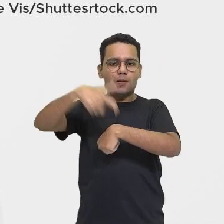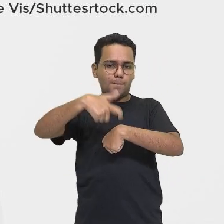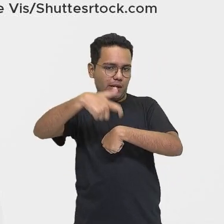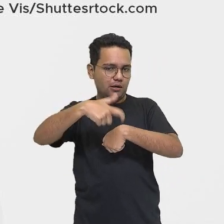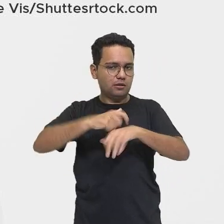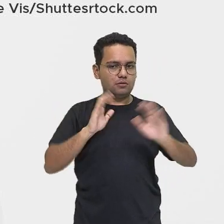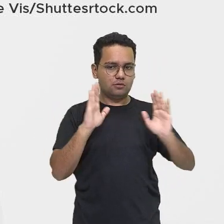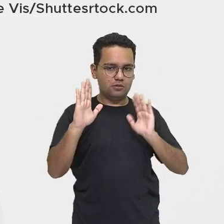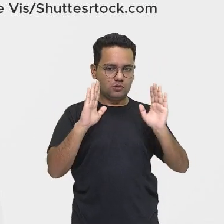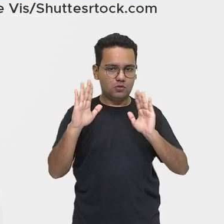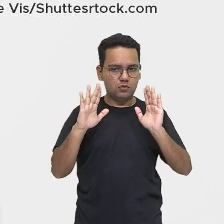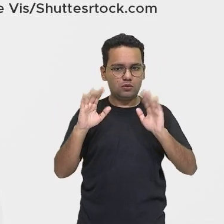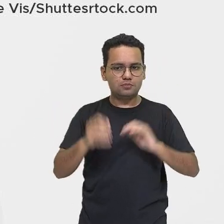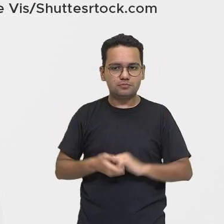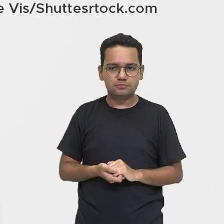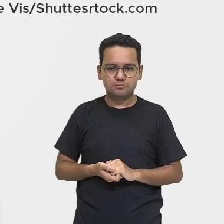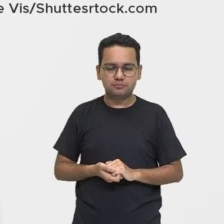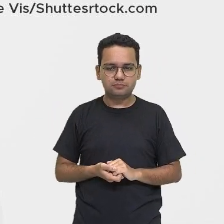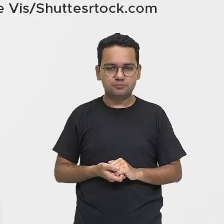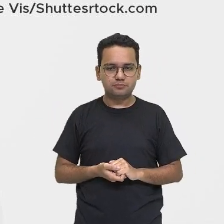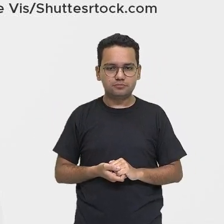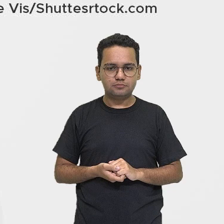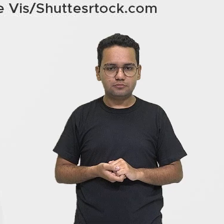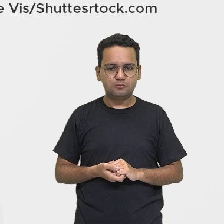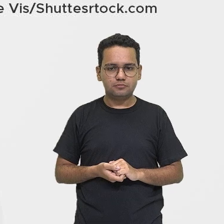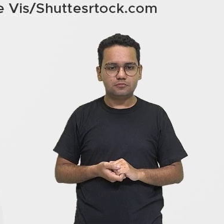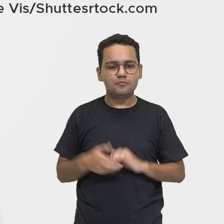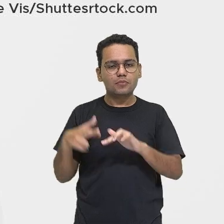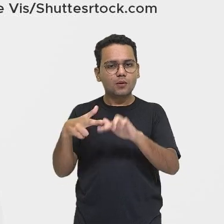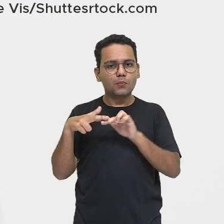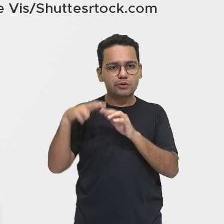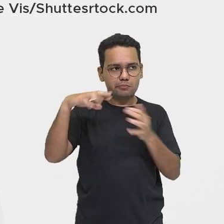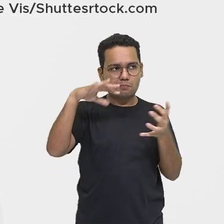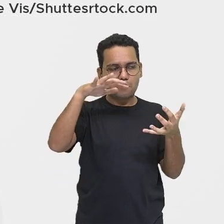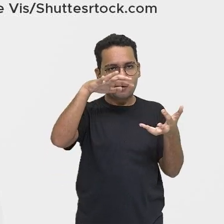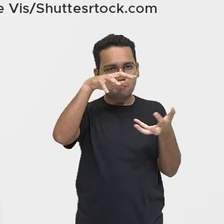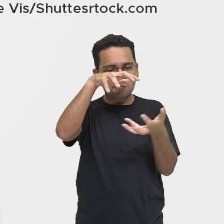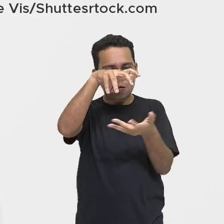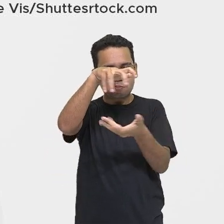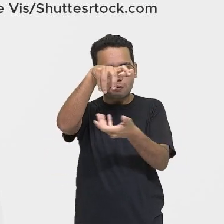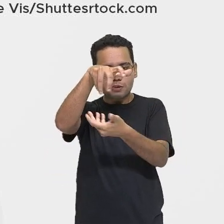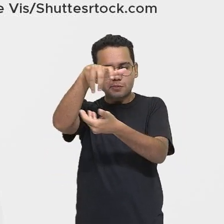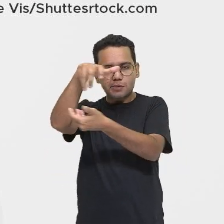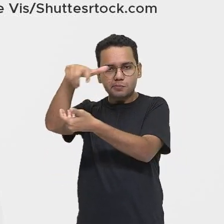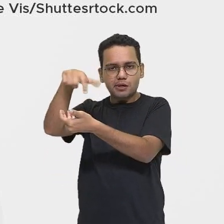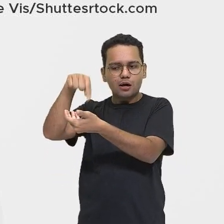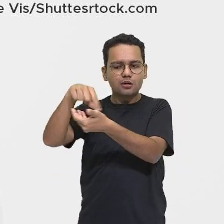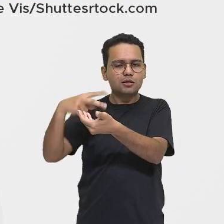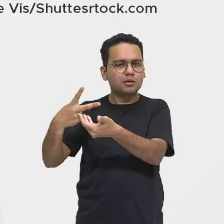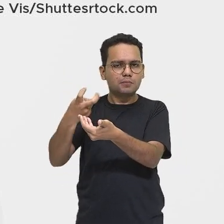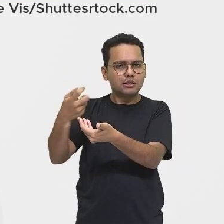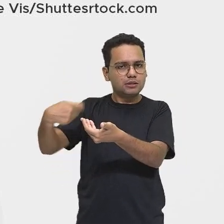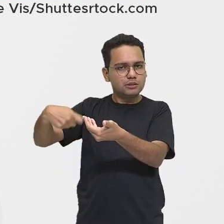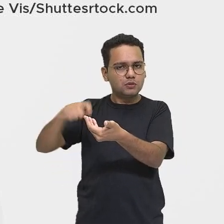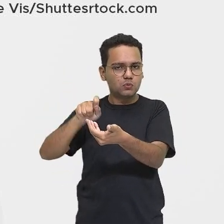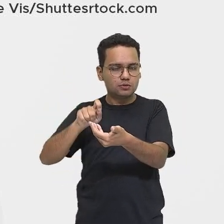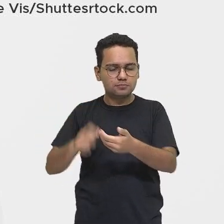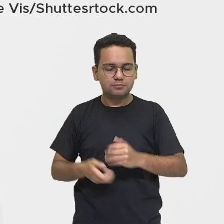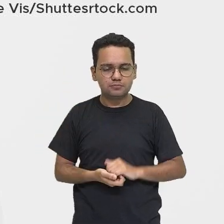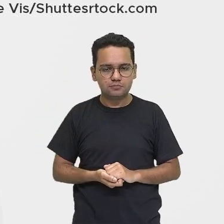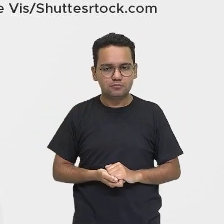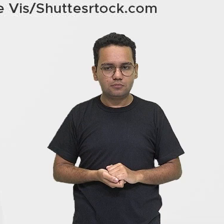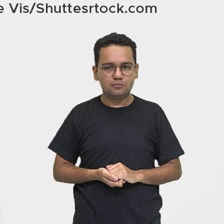as estrelas de fundo. Então, o movimento planetário, você tem que observar o seguinte: